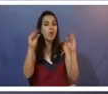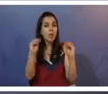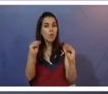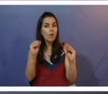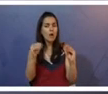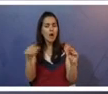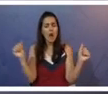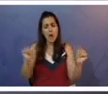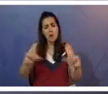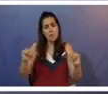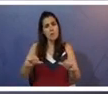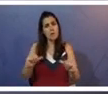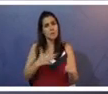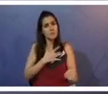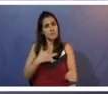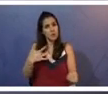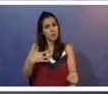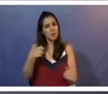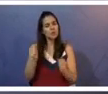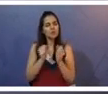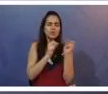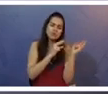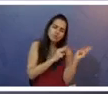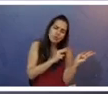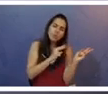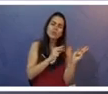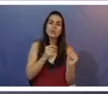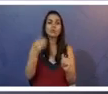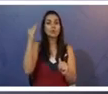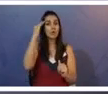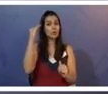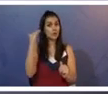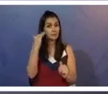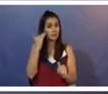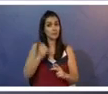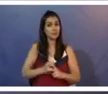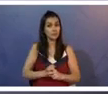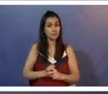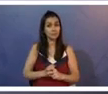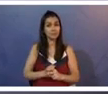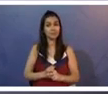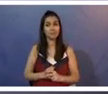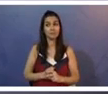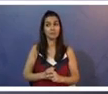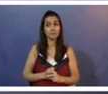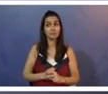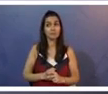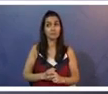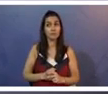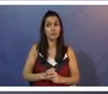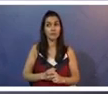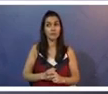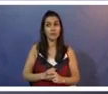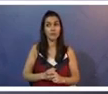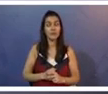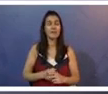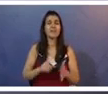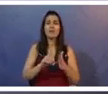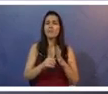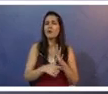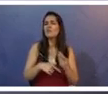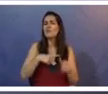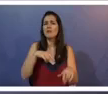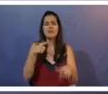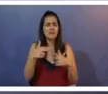muito as horas de sono do adolescente, né? E, obviamente, os problemas comportamentais